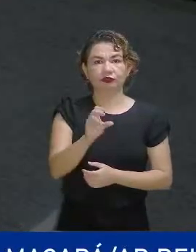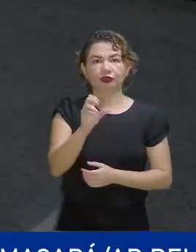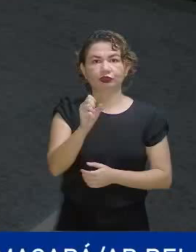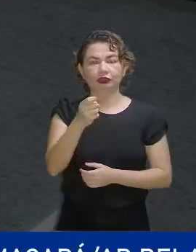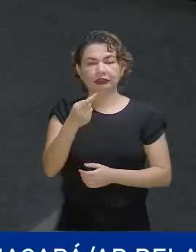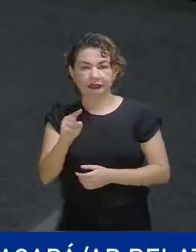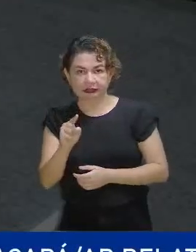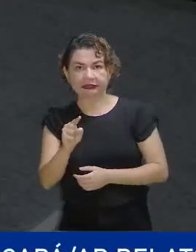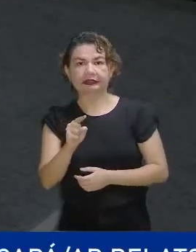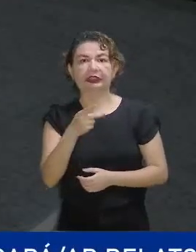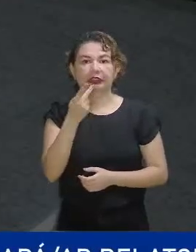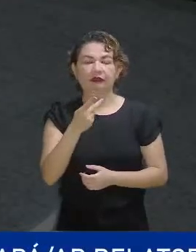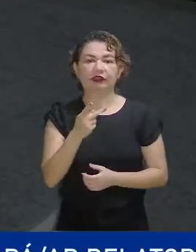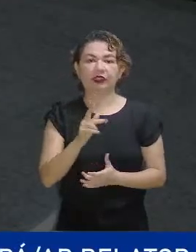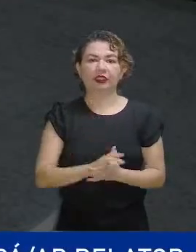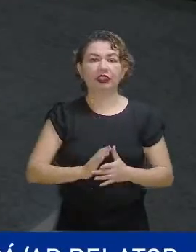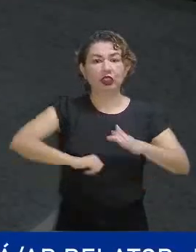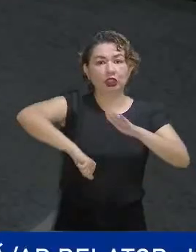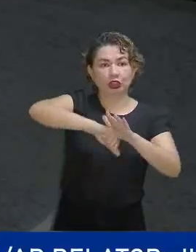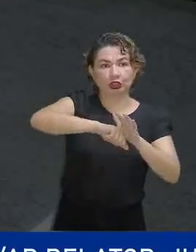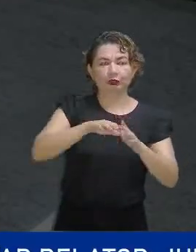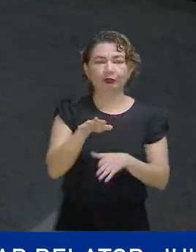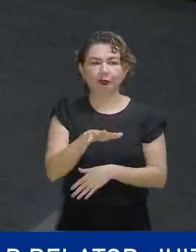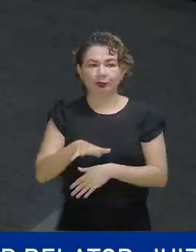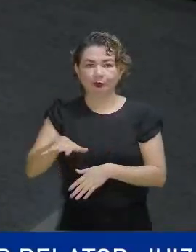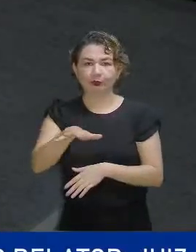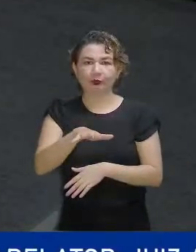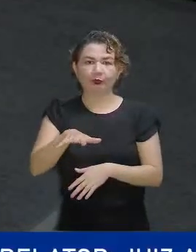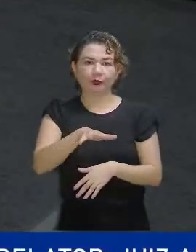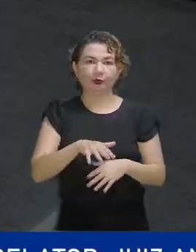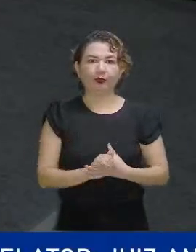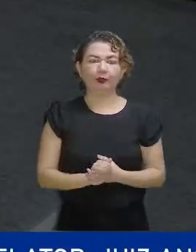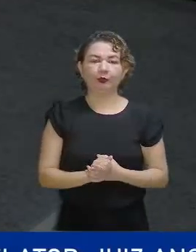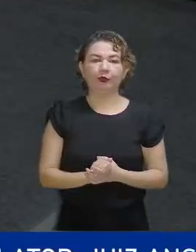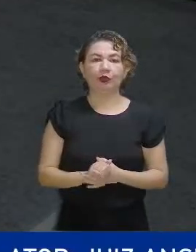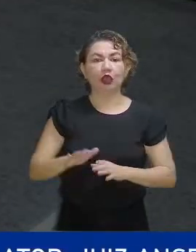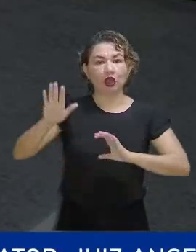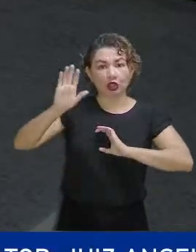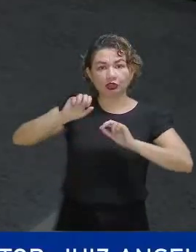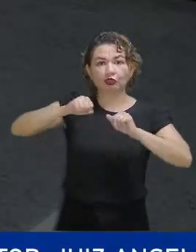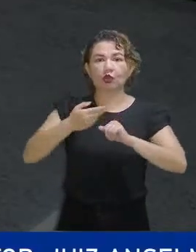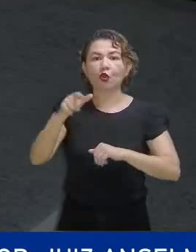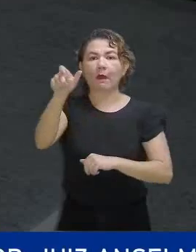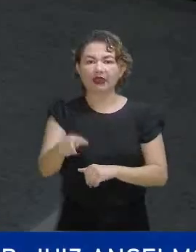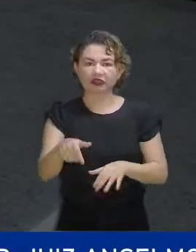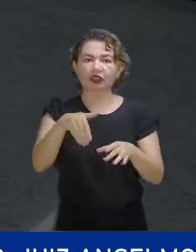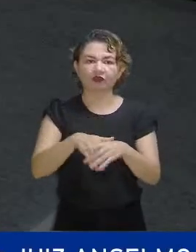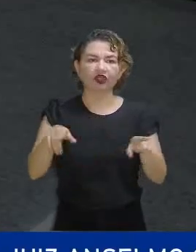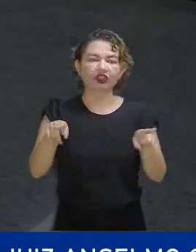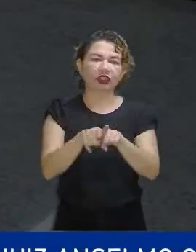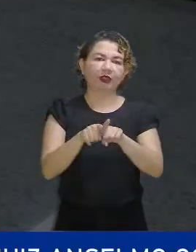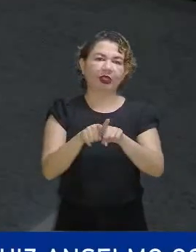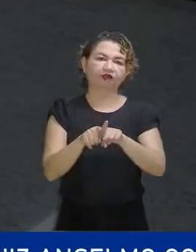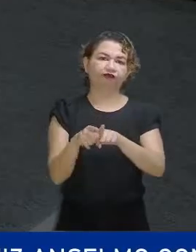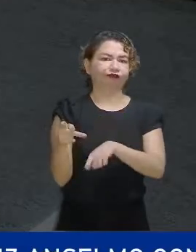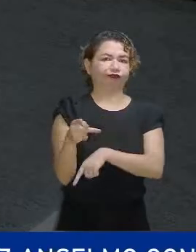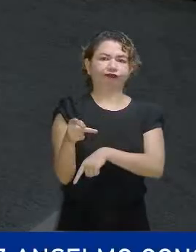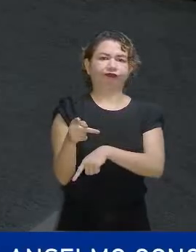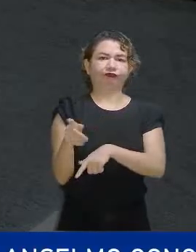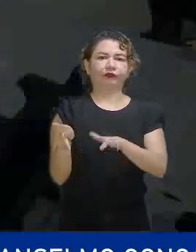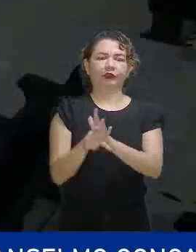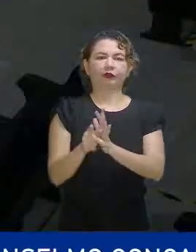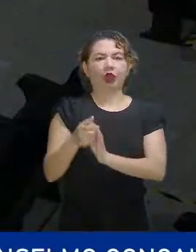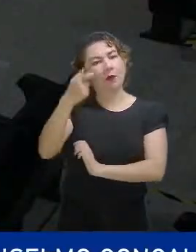ensina que tal delito abrange tanto a corrupção ativa quanto a passiva, protegendo a liberdade do eleitor de votar conforme sua